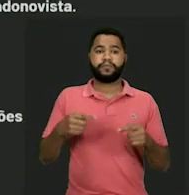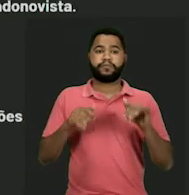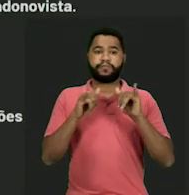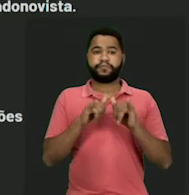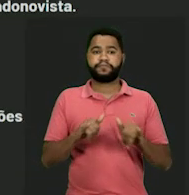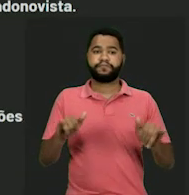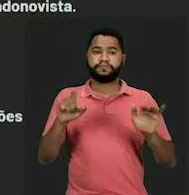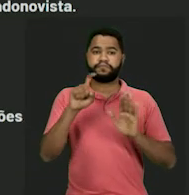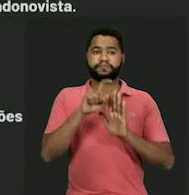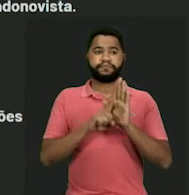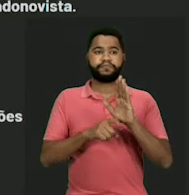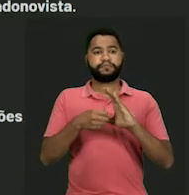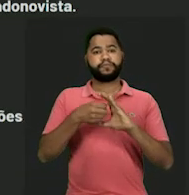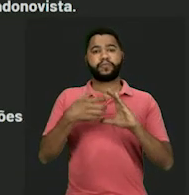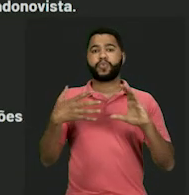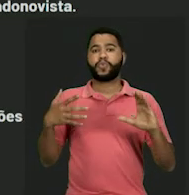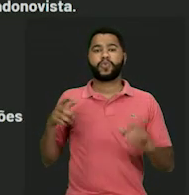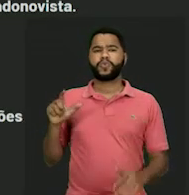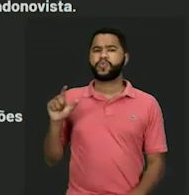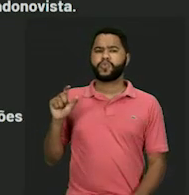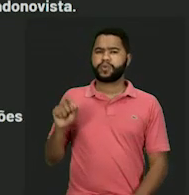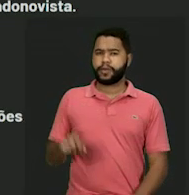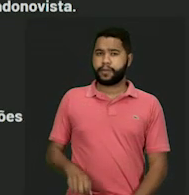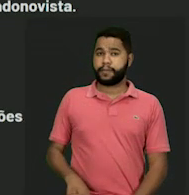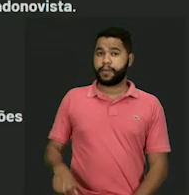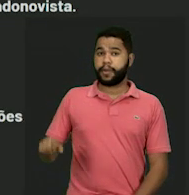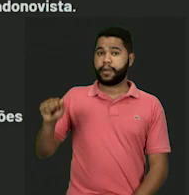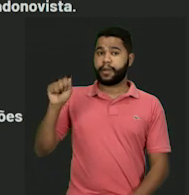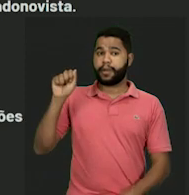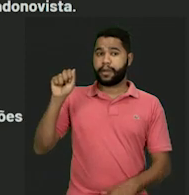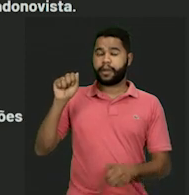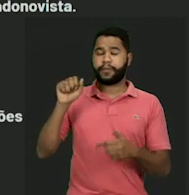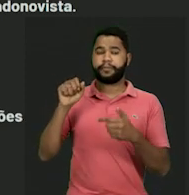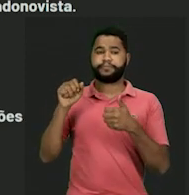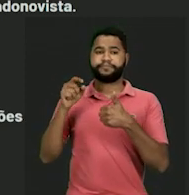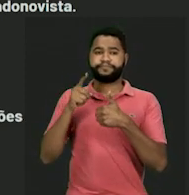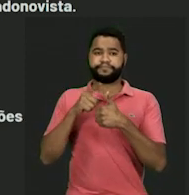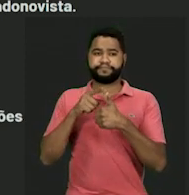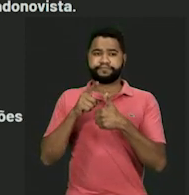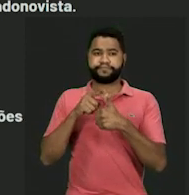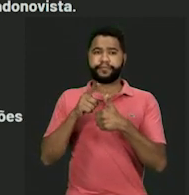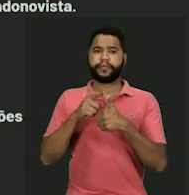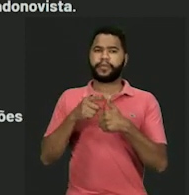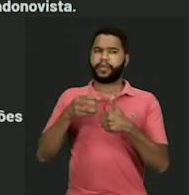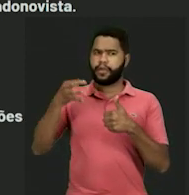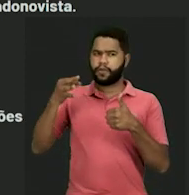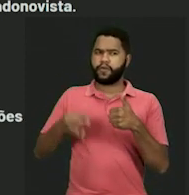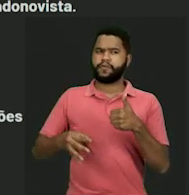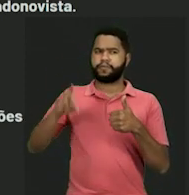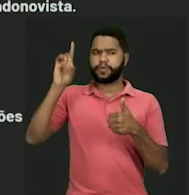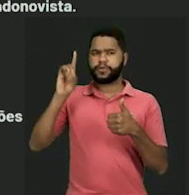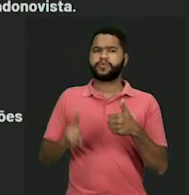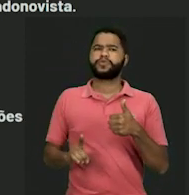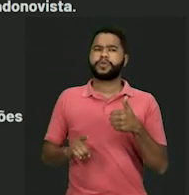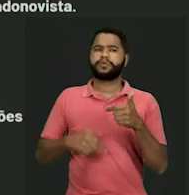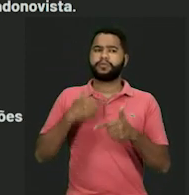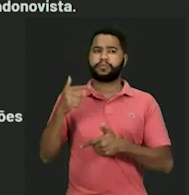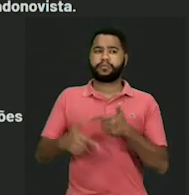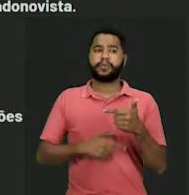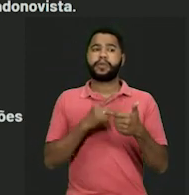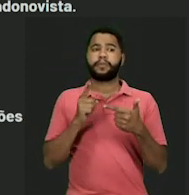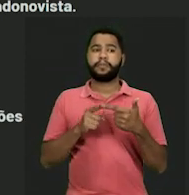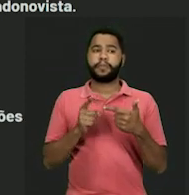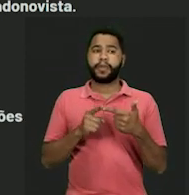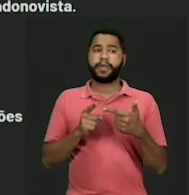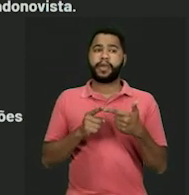texto caracterizou-se por, letra A, demandar a confirmação dos direitos trabalhistas, letra